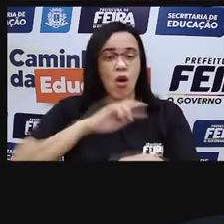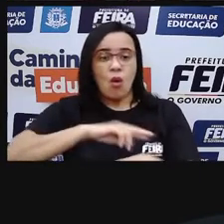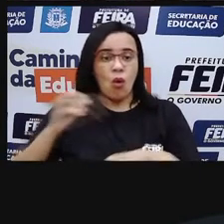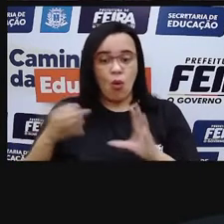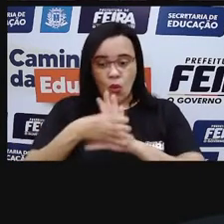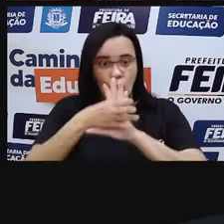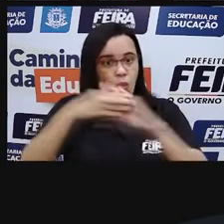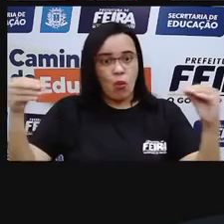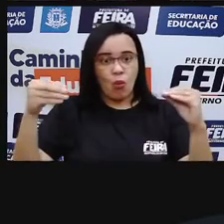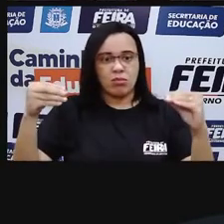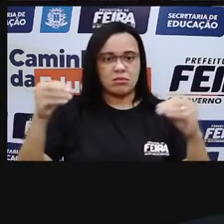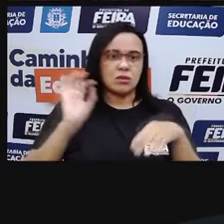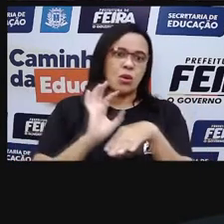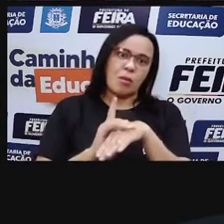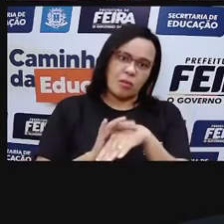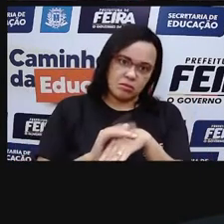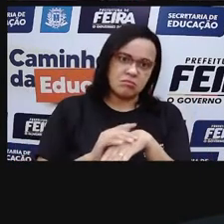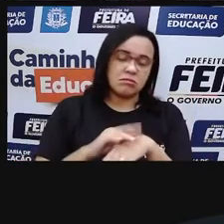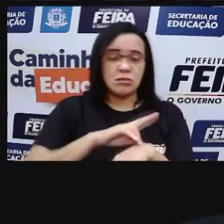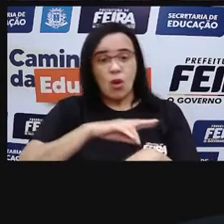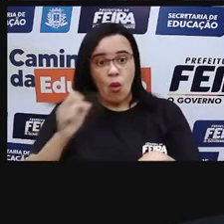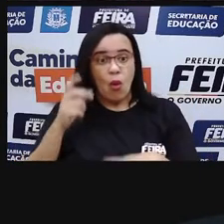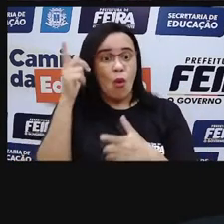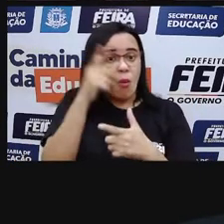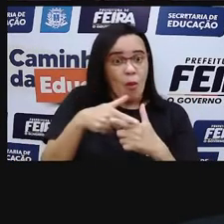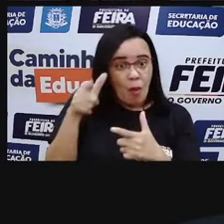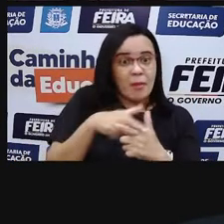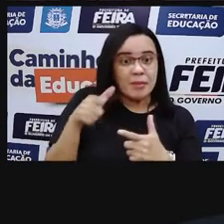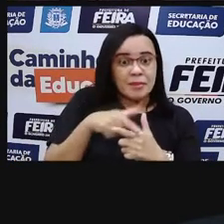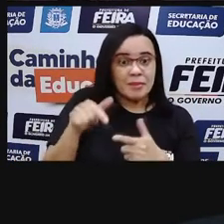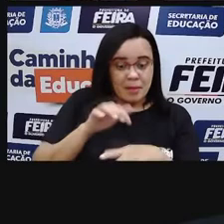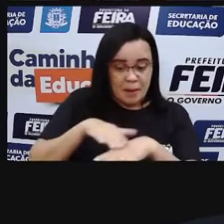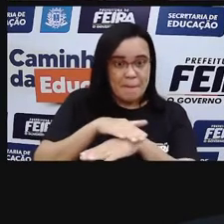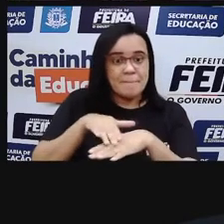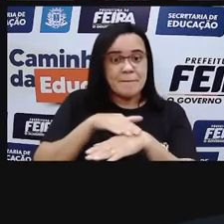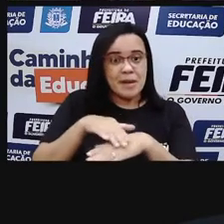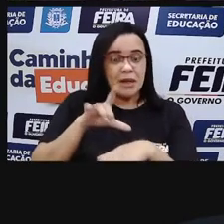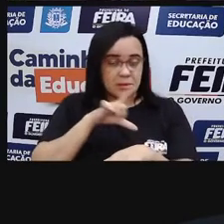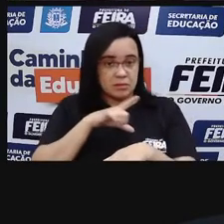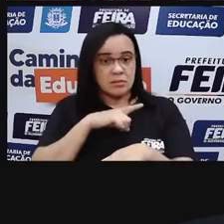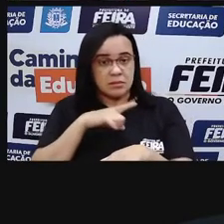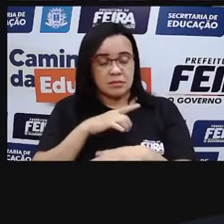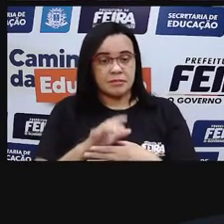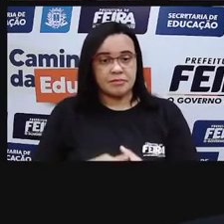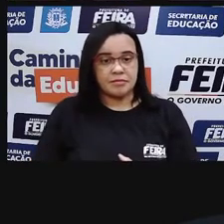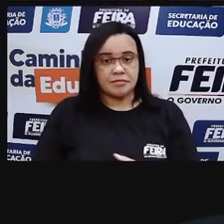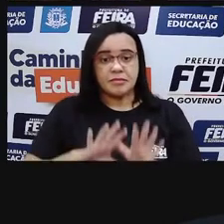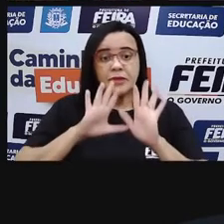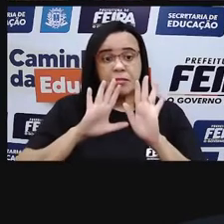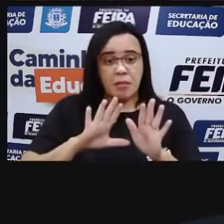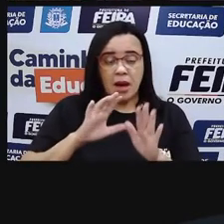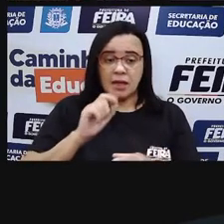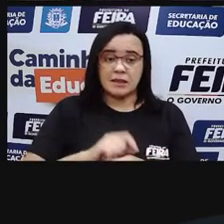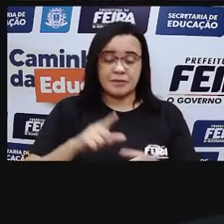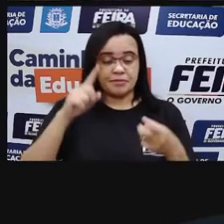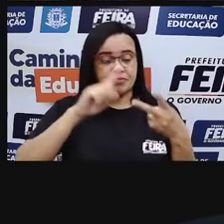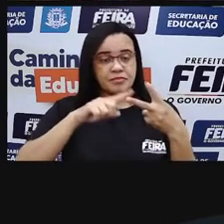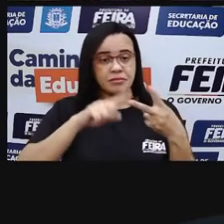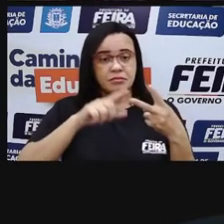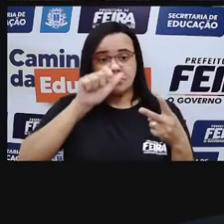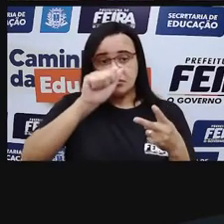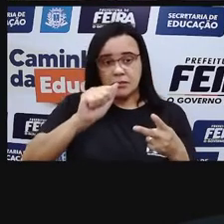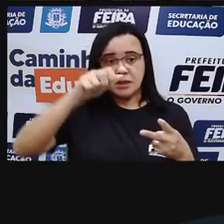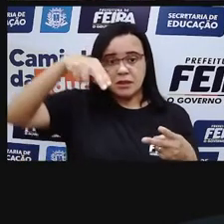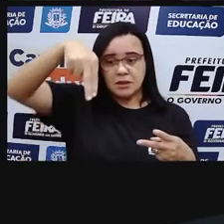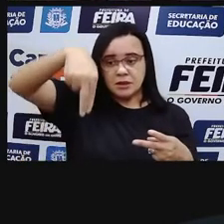que a gente vai chamar de antibiose. E o antibiótico? Antibiótico é a substância que é